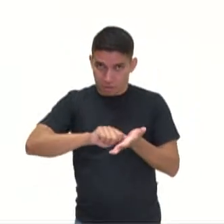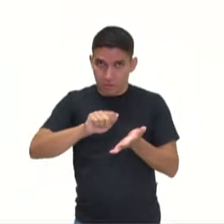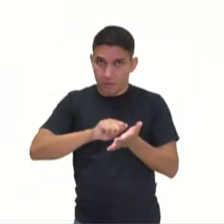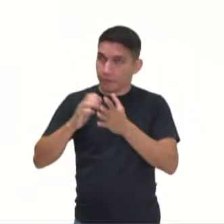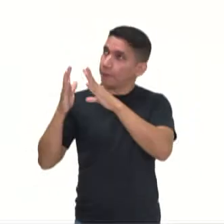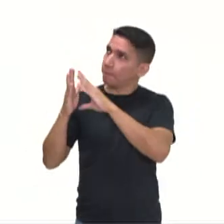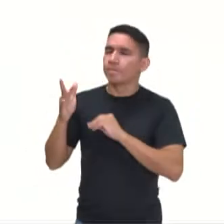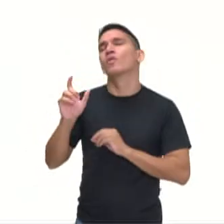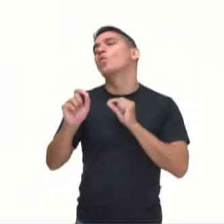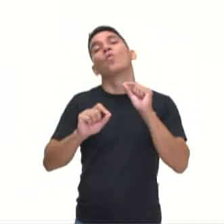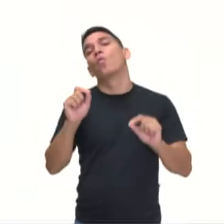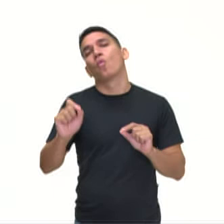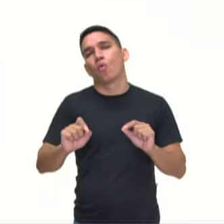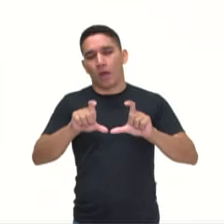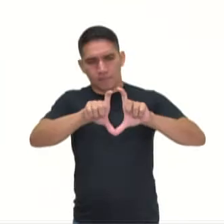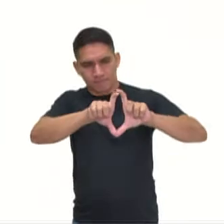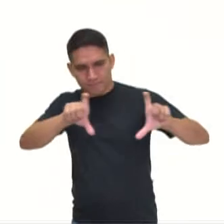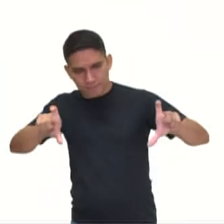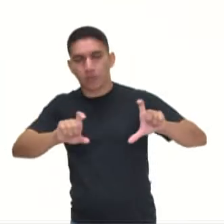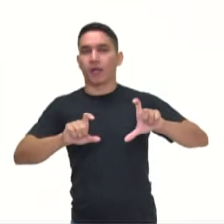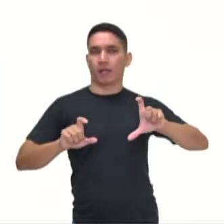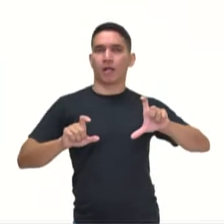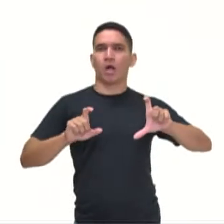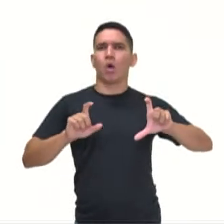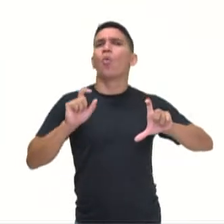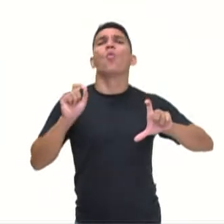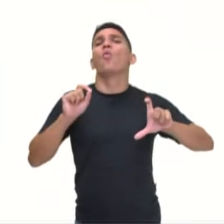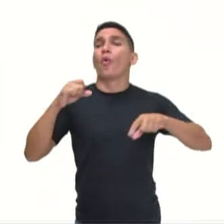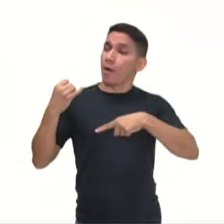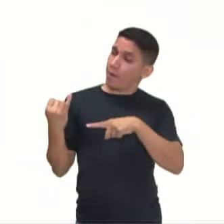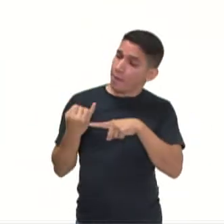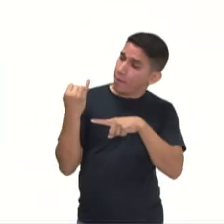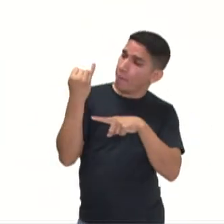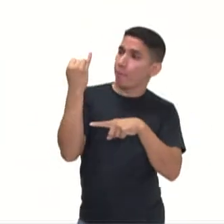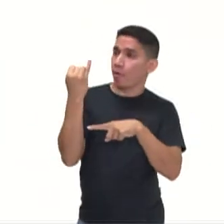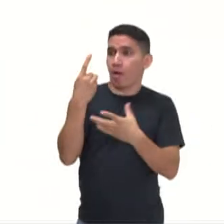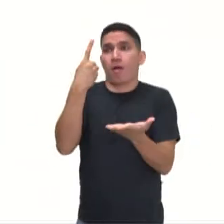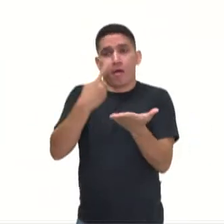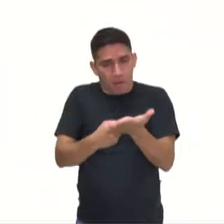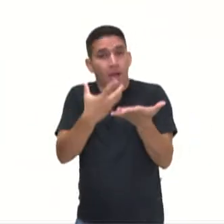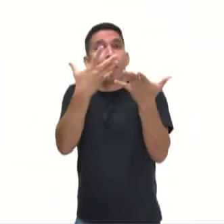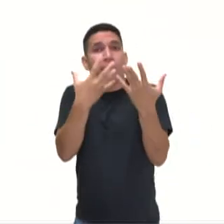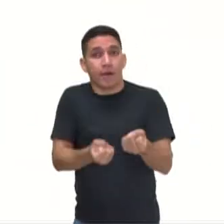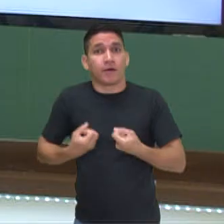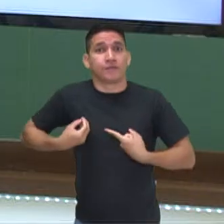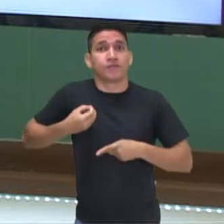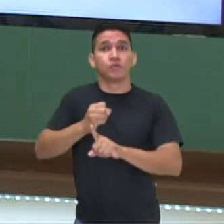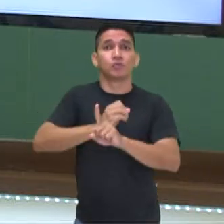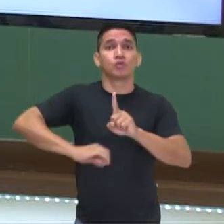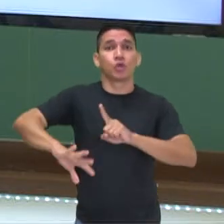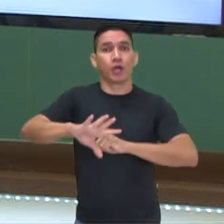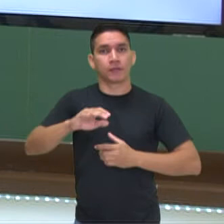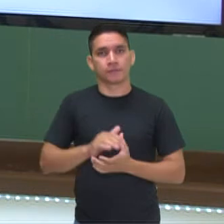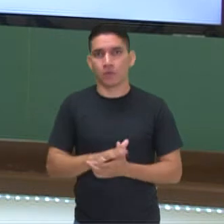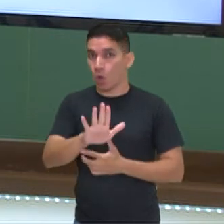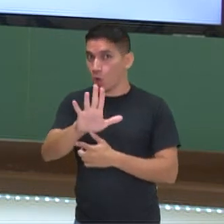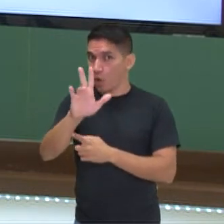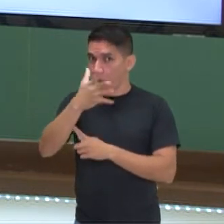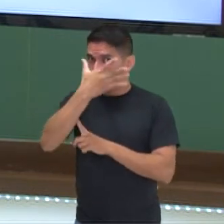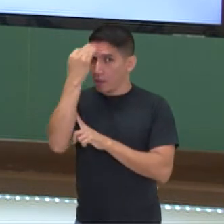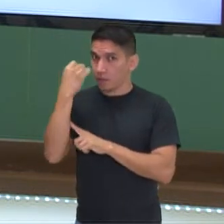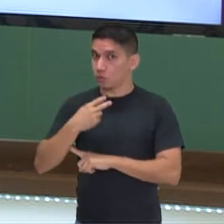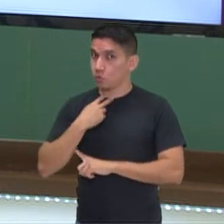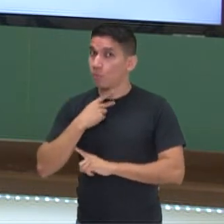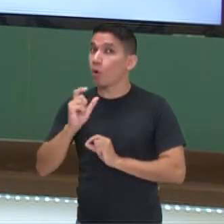caderno, escreva um parágrafo sobre a importância de ter compromisso na vida social. Não se esqueça